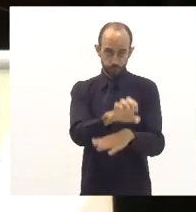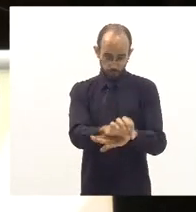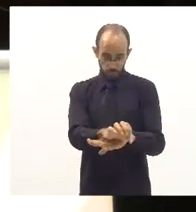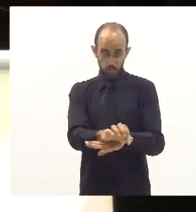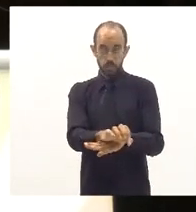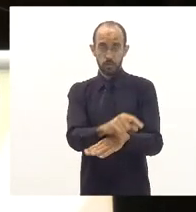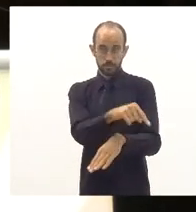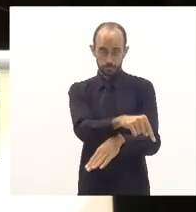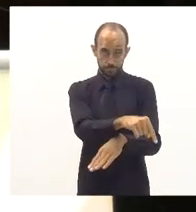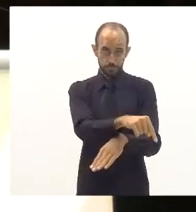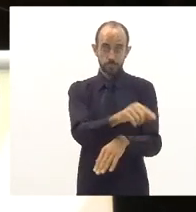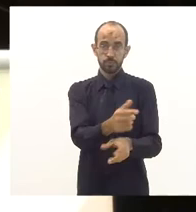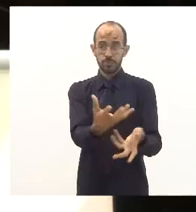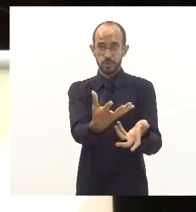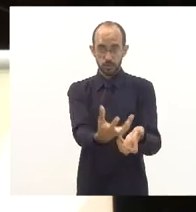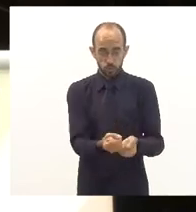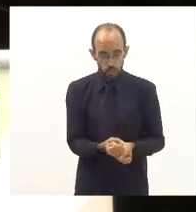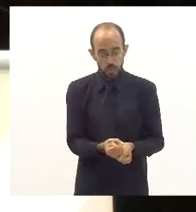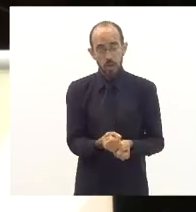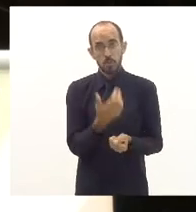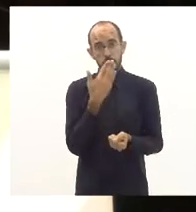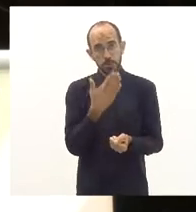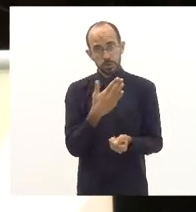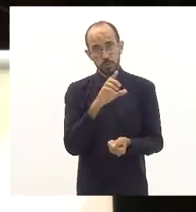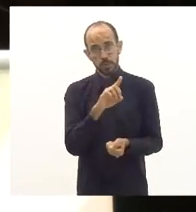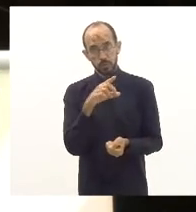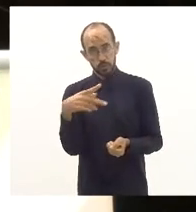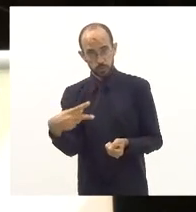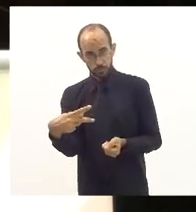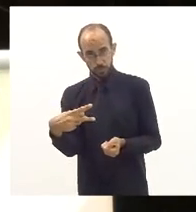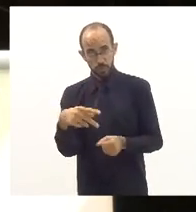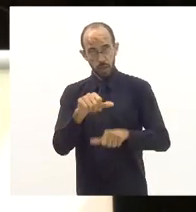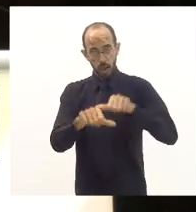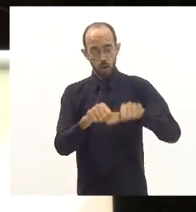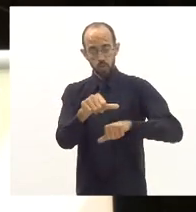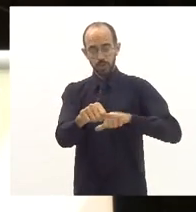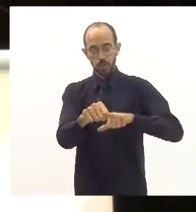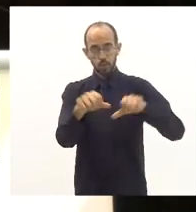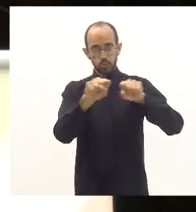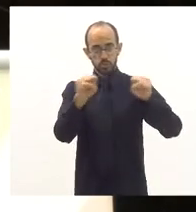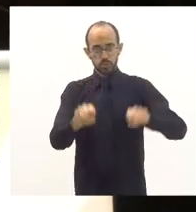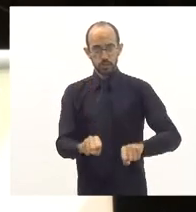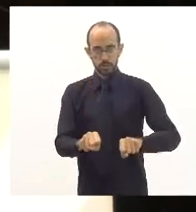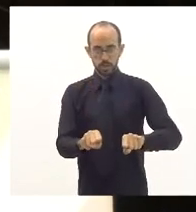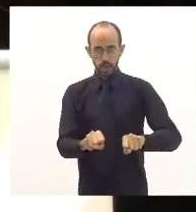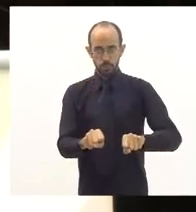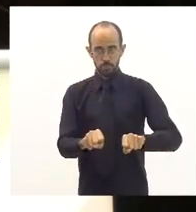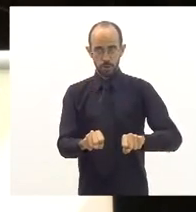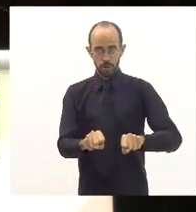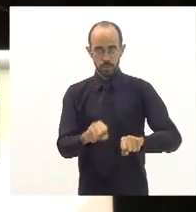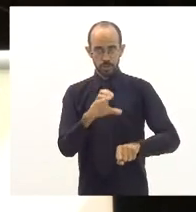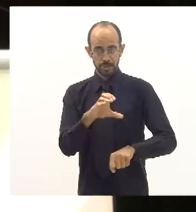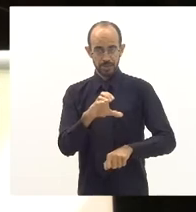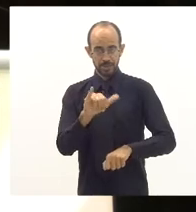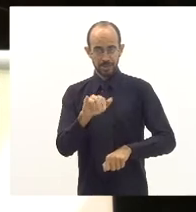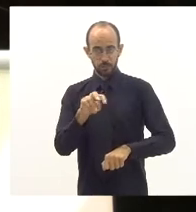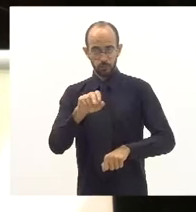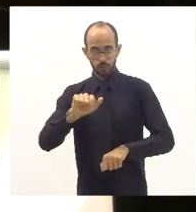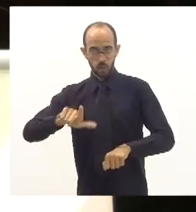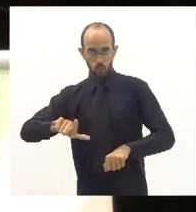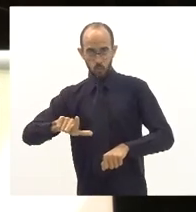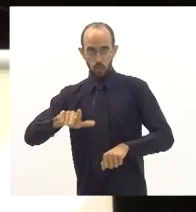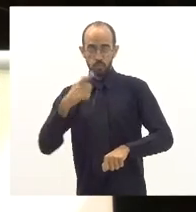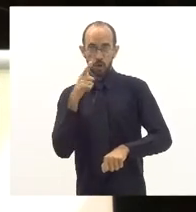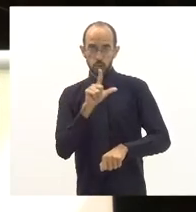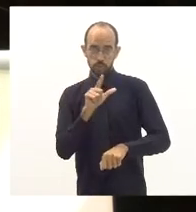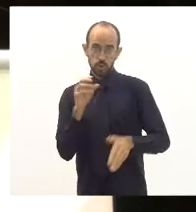uma autarquia estadual, acolheu o pedido da Defensoria Pública e alterou o seu sistema de identificação civil para constar o